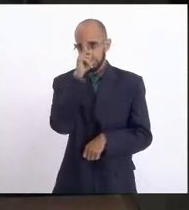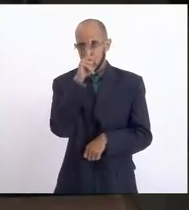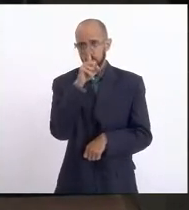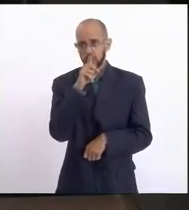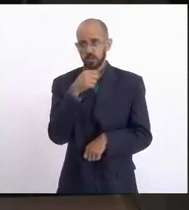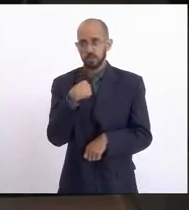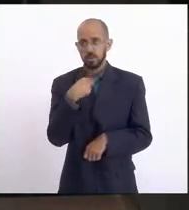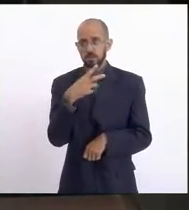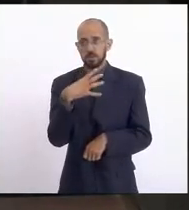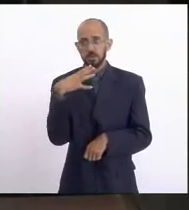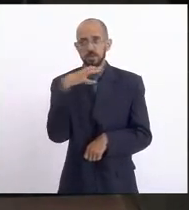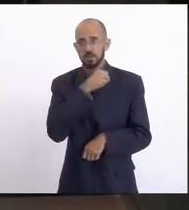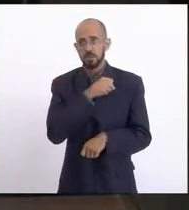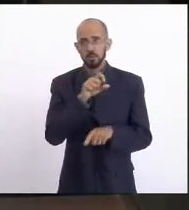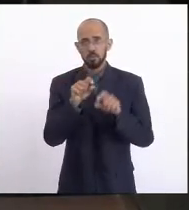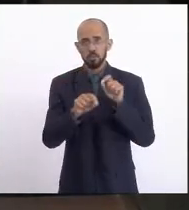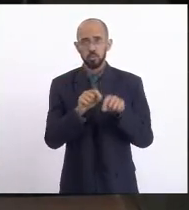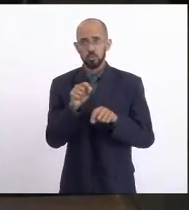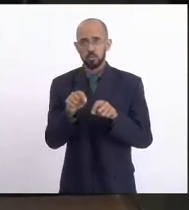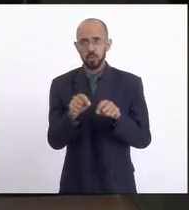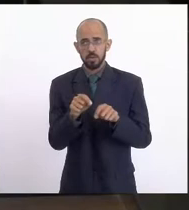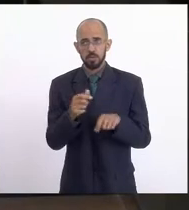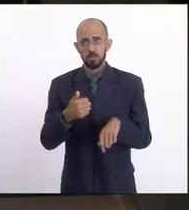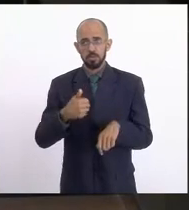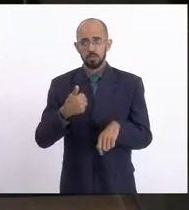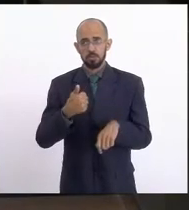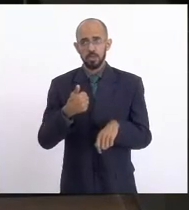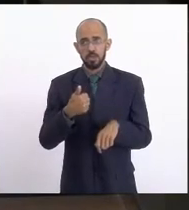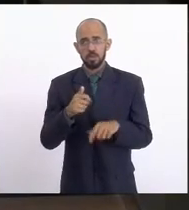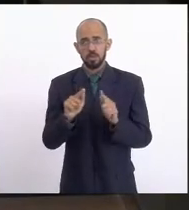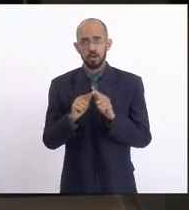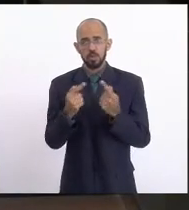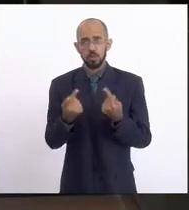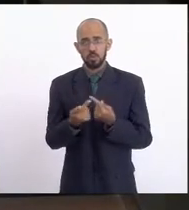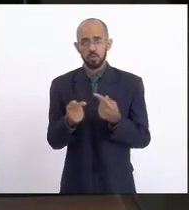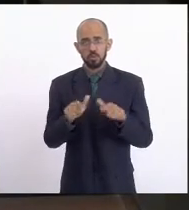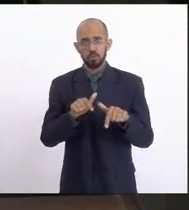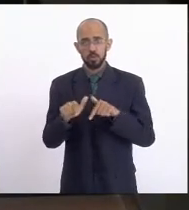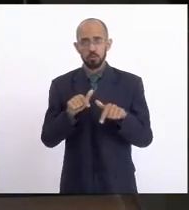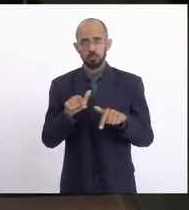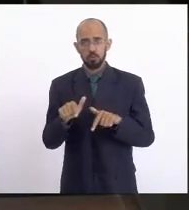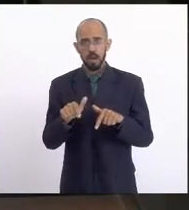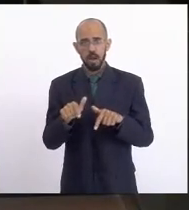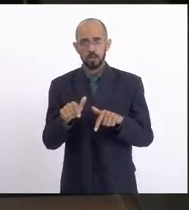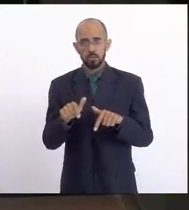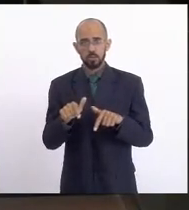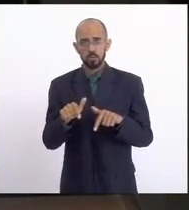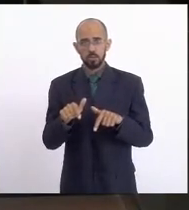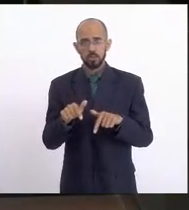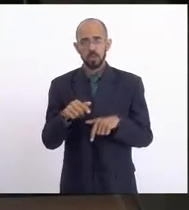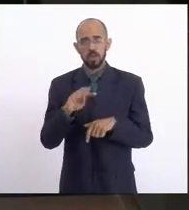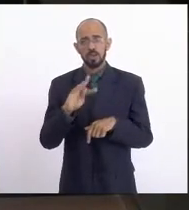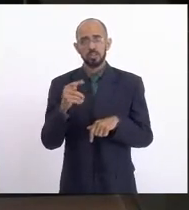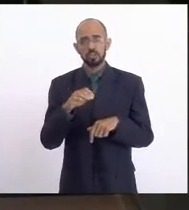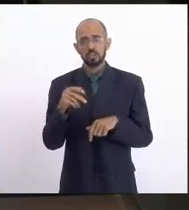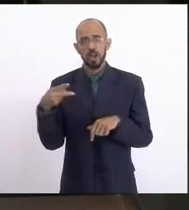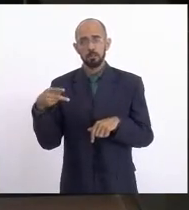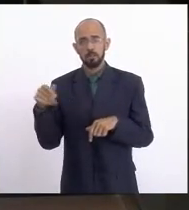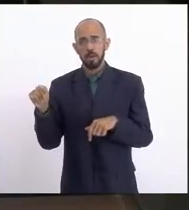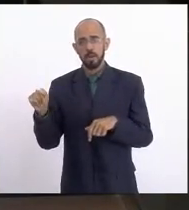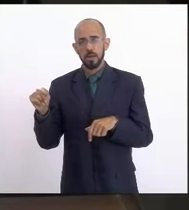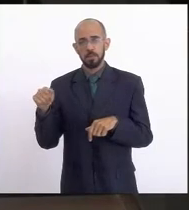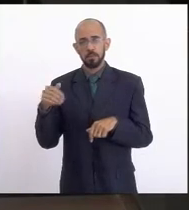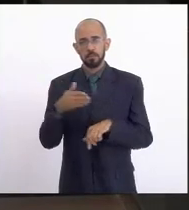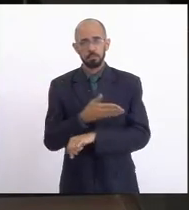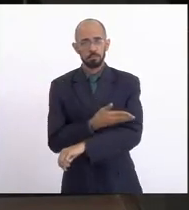atenção, primeiro era um grupo de trabalho chapa branca, só representantes da Secretaria de Estado de Saúde e